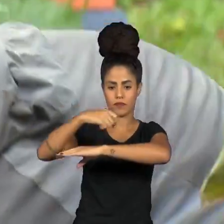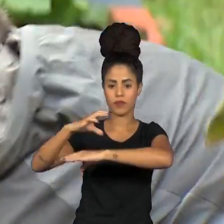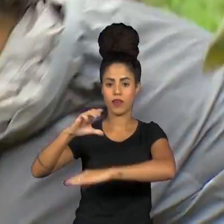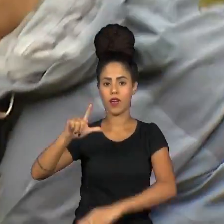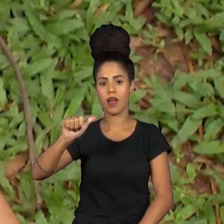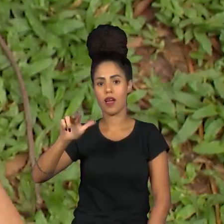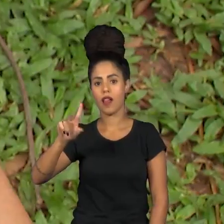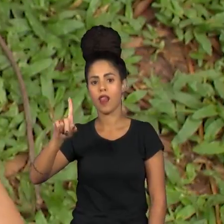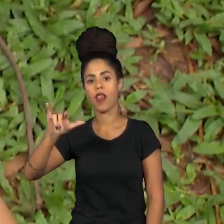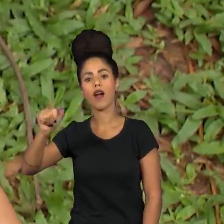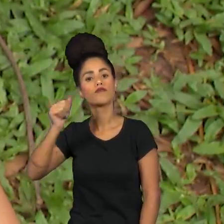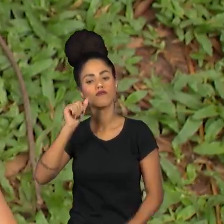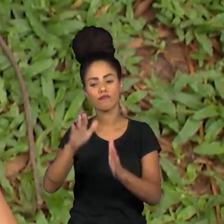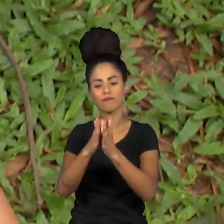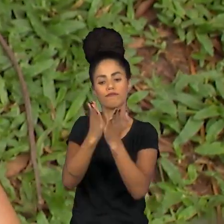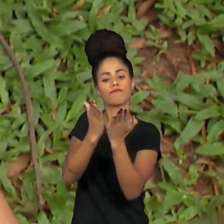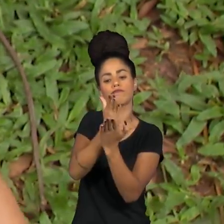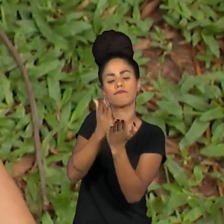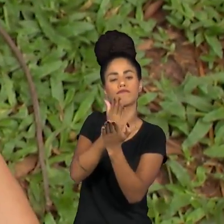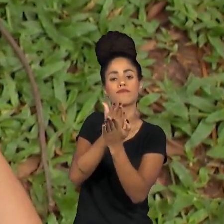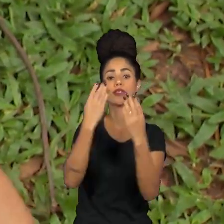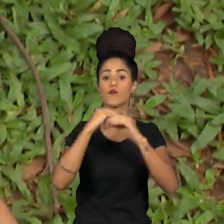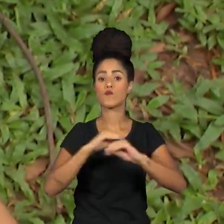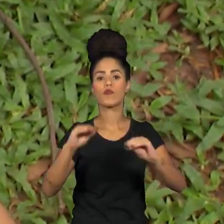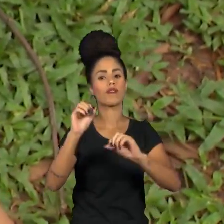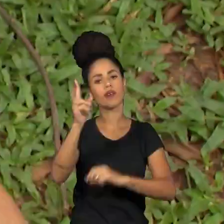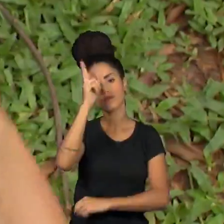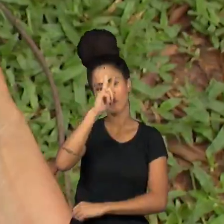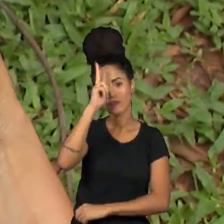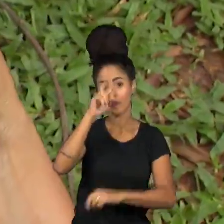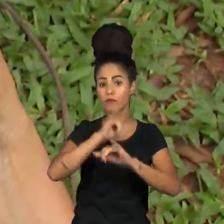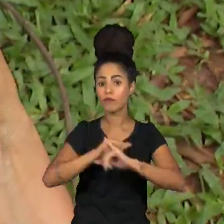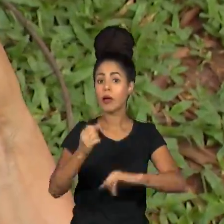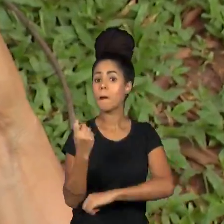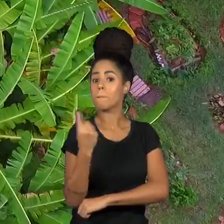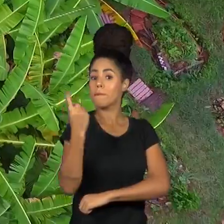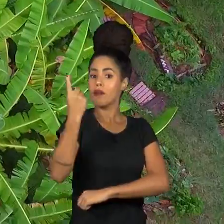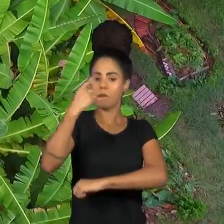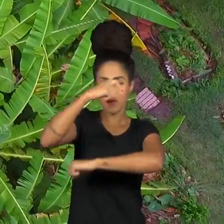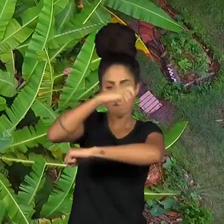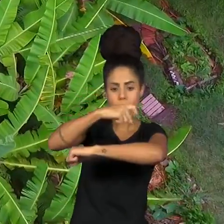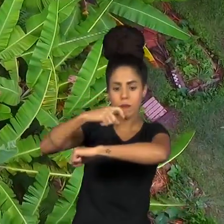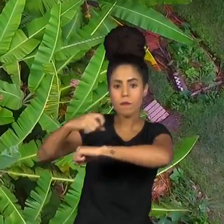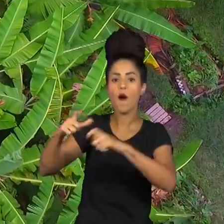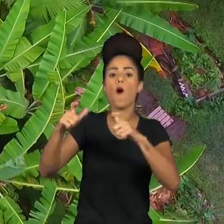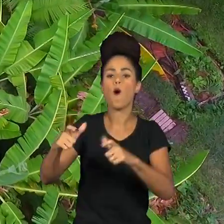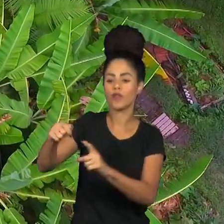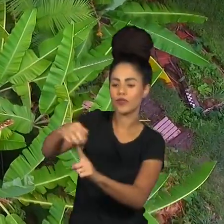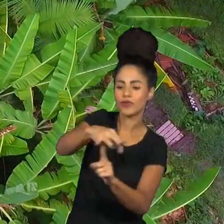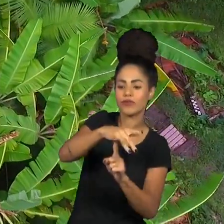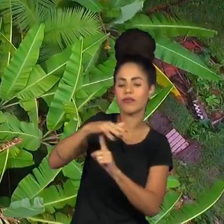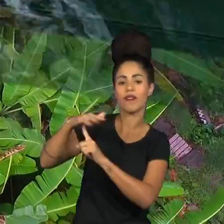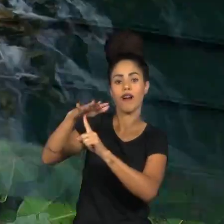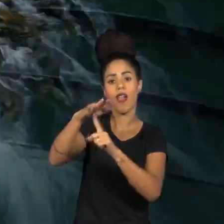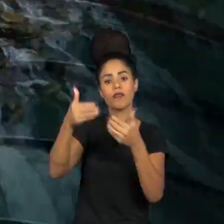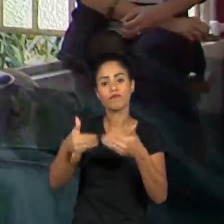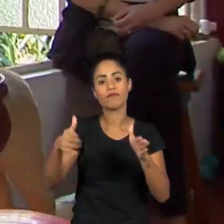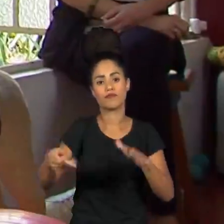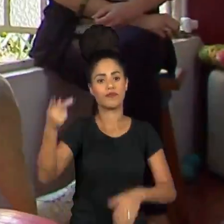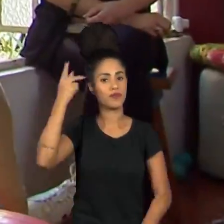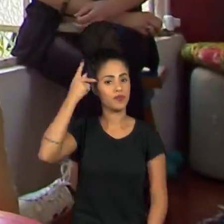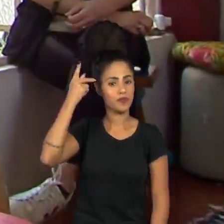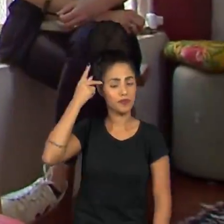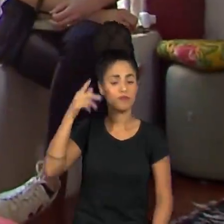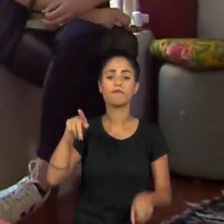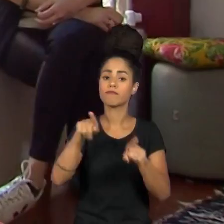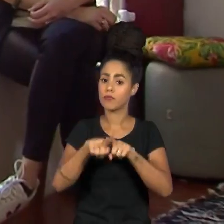Visoni lança livro que conta a história da primeira horta comunitária em praça pública da cidade de São Paulo.